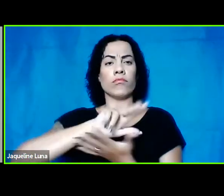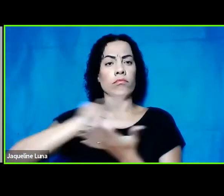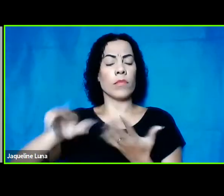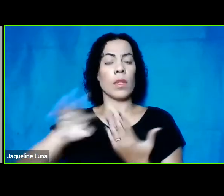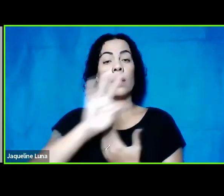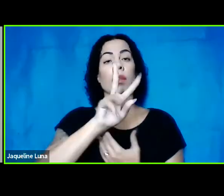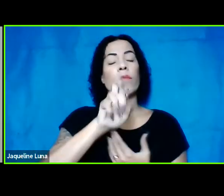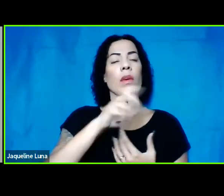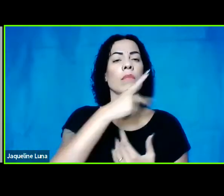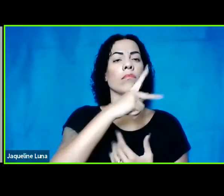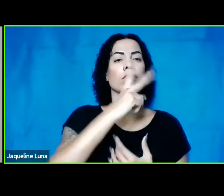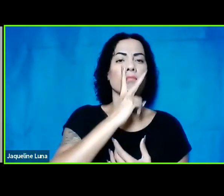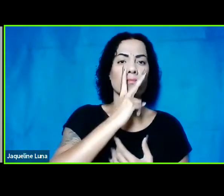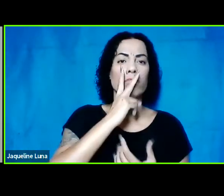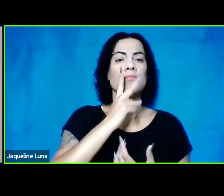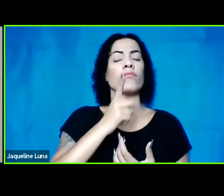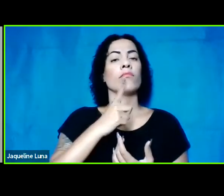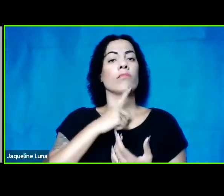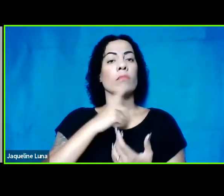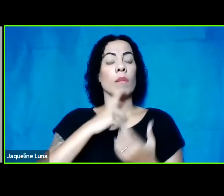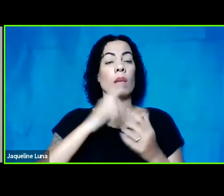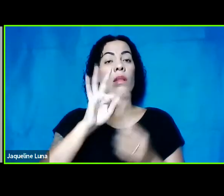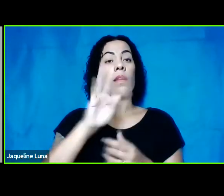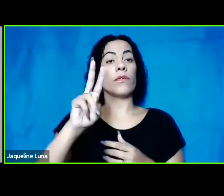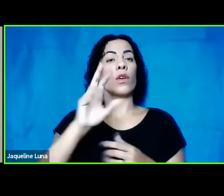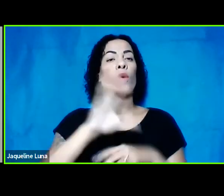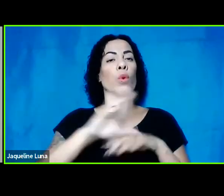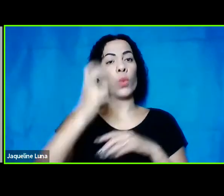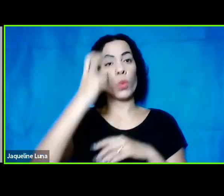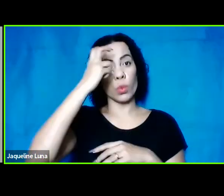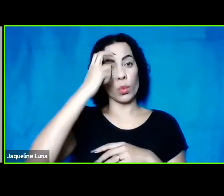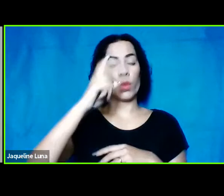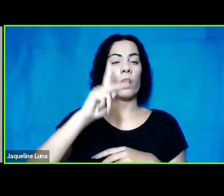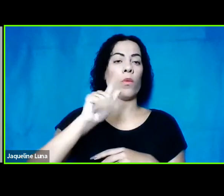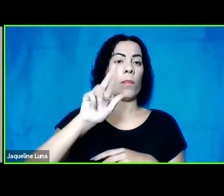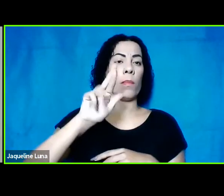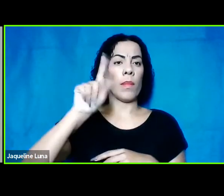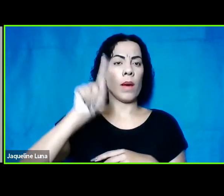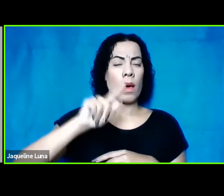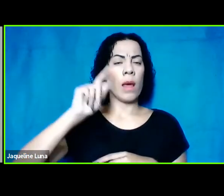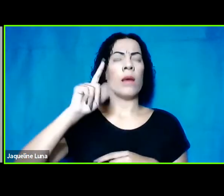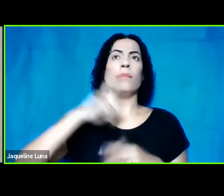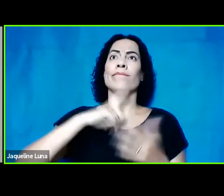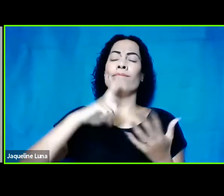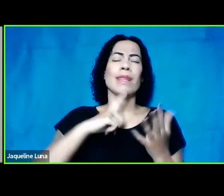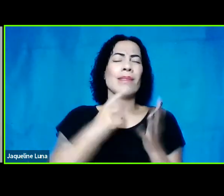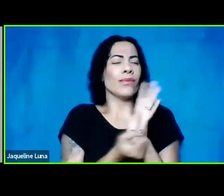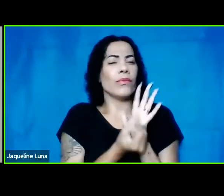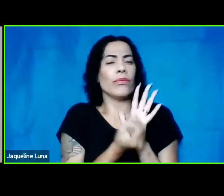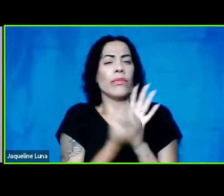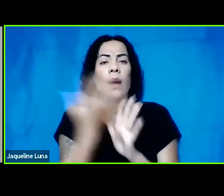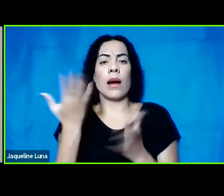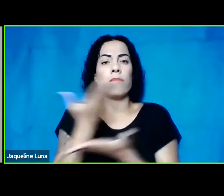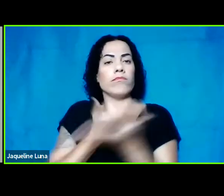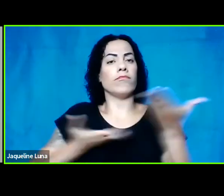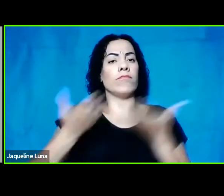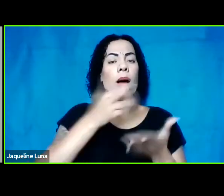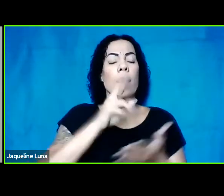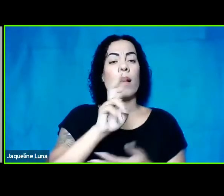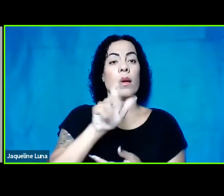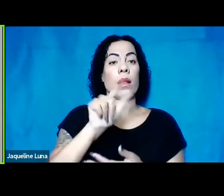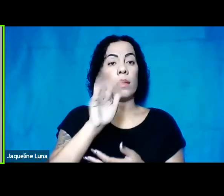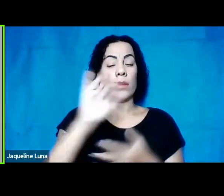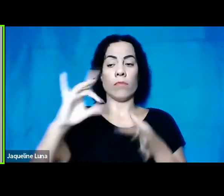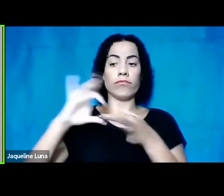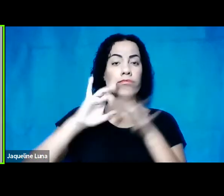Espírito Santo, trocamos com a TV Cultura do Pará, enfim, temos uma vasta rede de relações também no